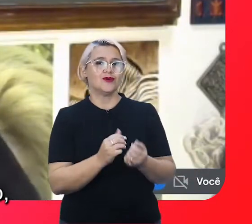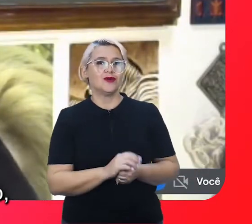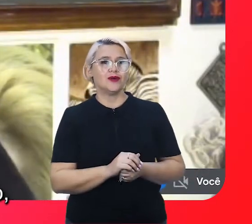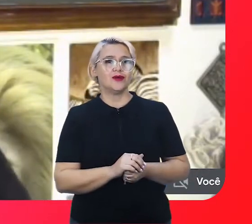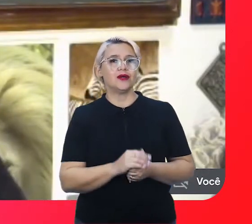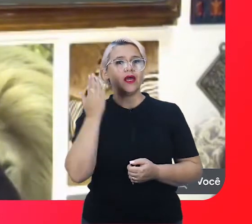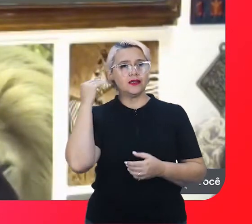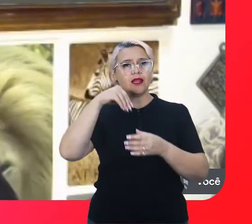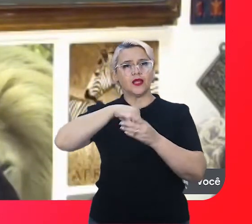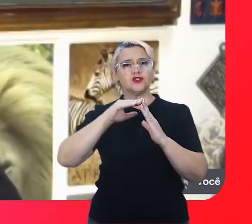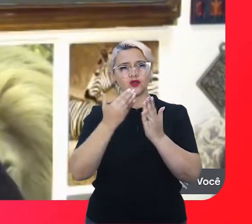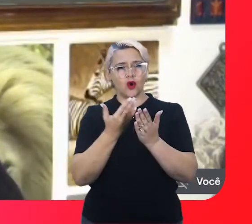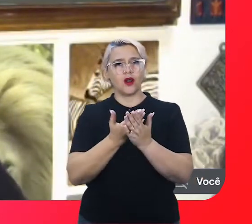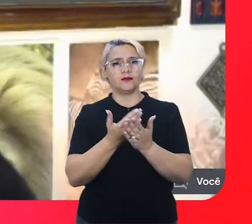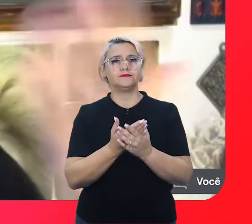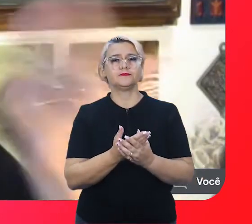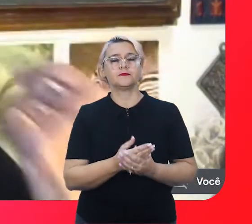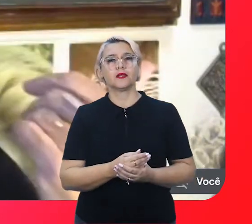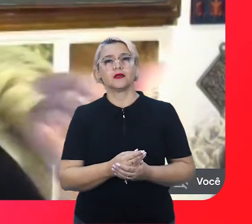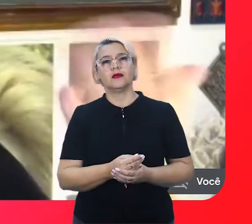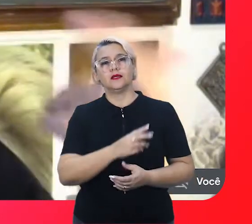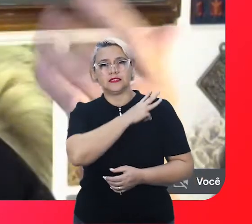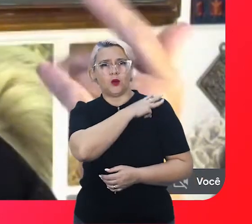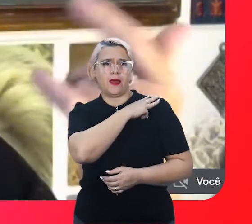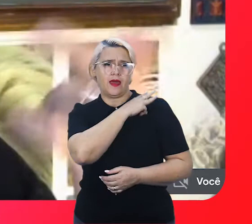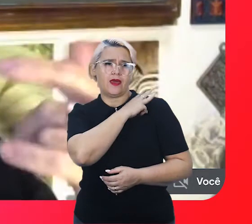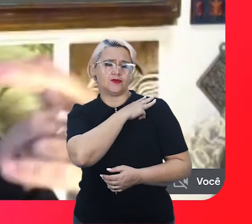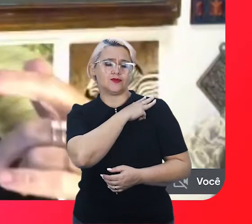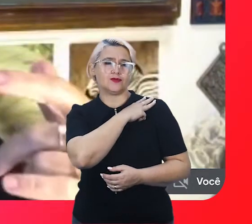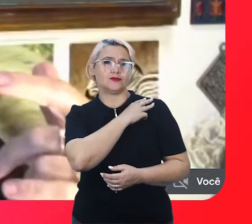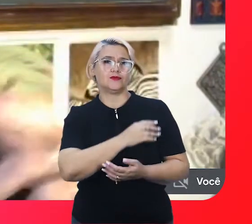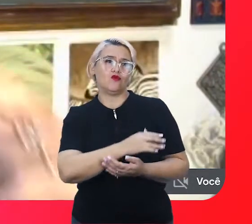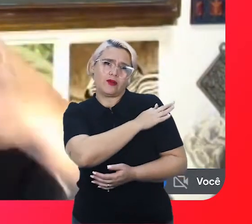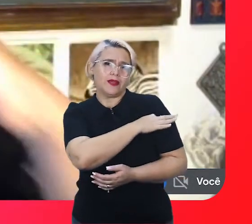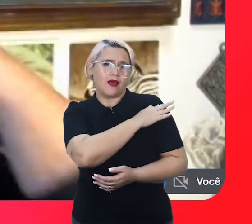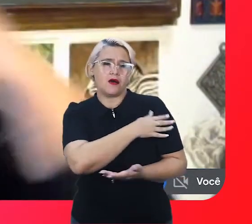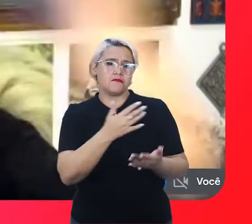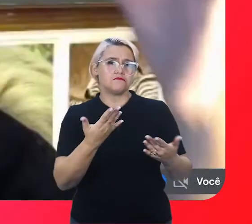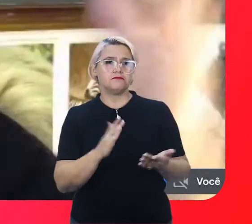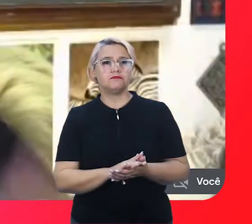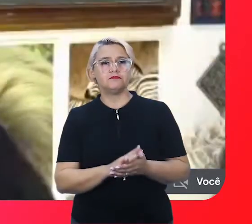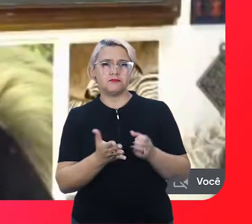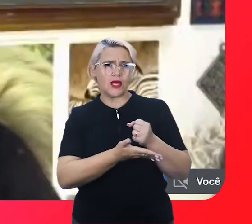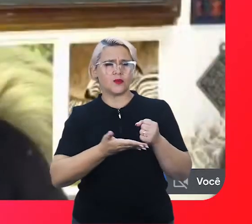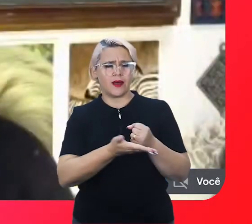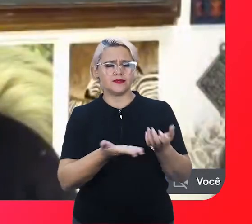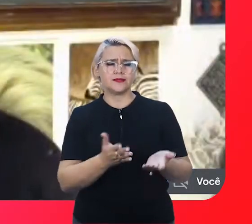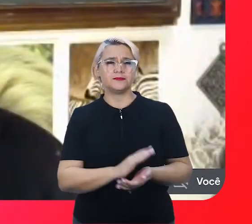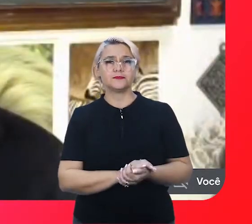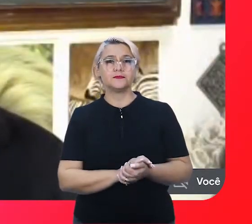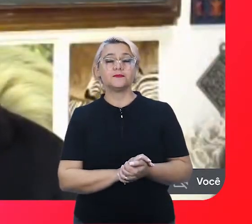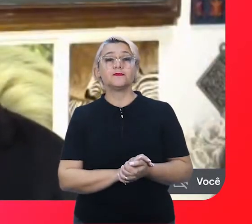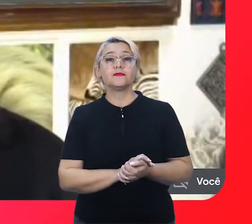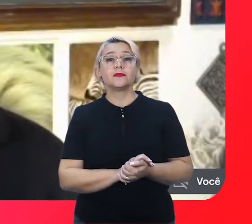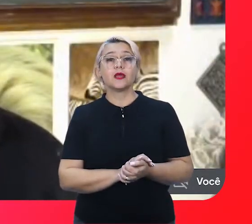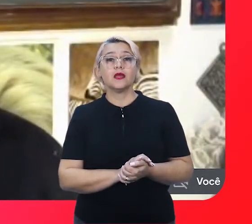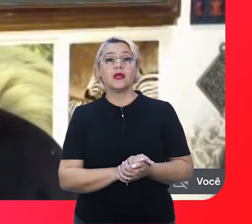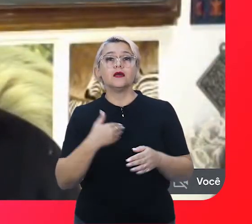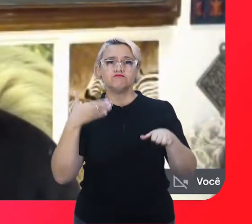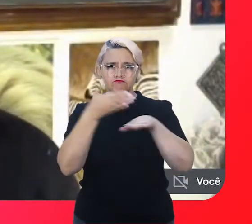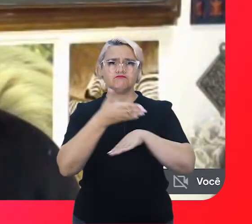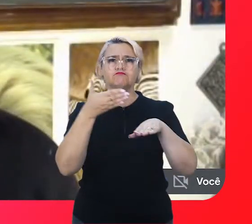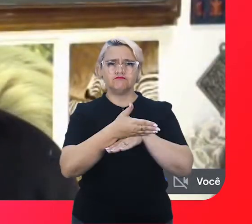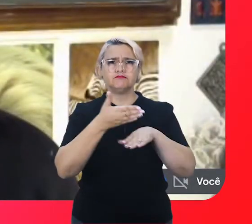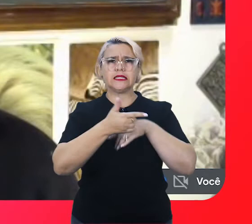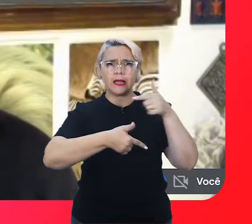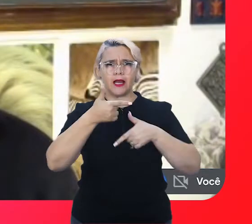antigo ginásio, né, que é o primeiro ciclo, né, educação básica. Eu fui bastante